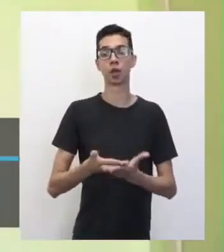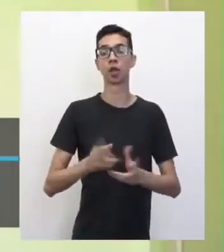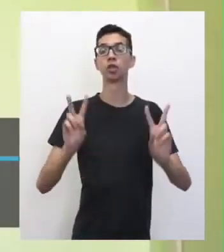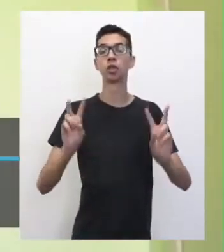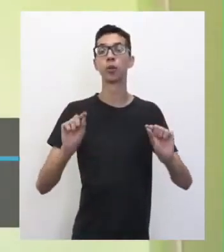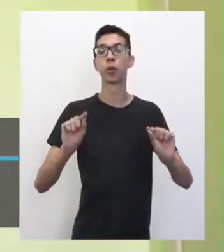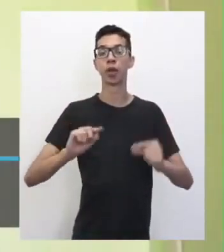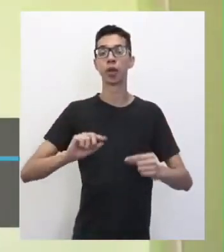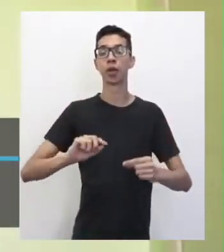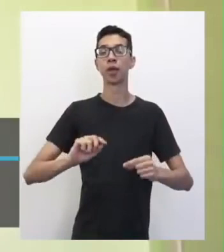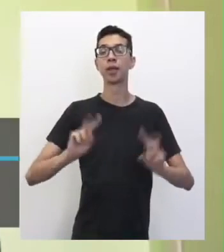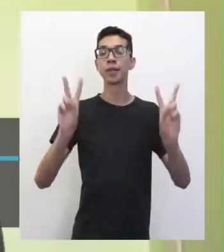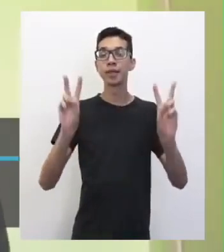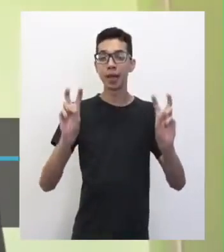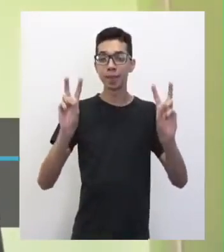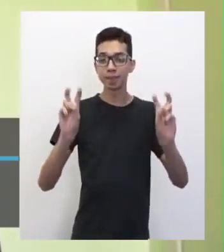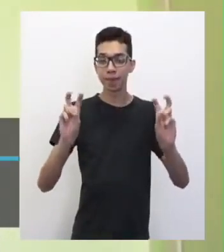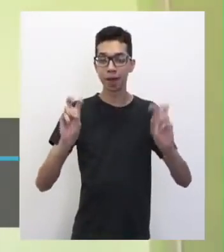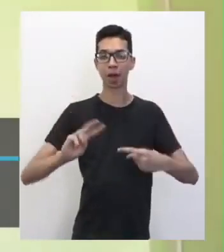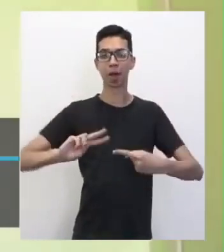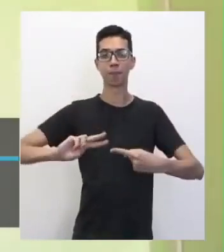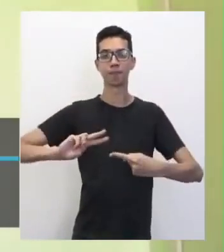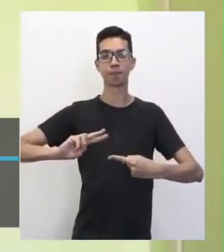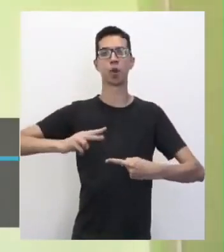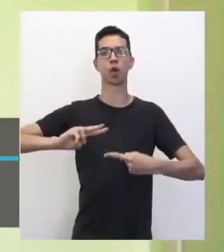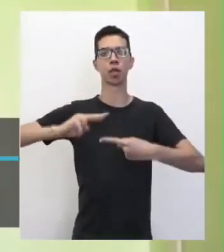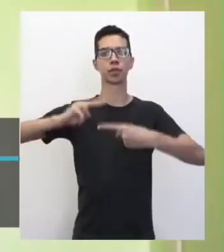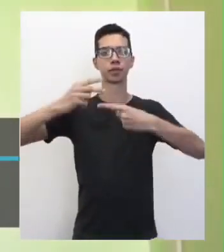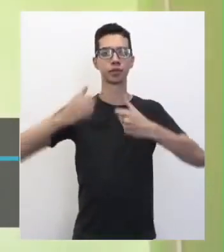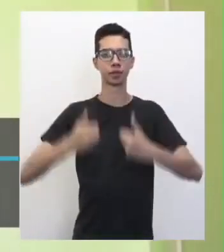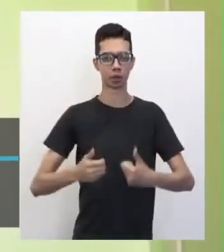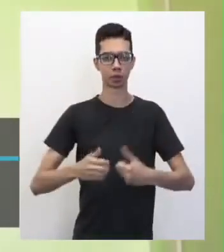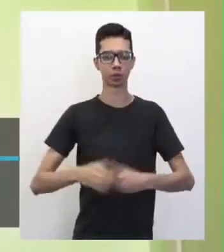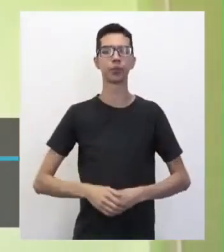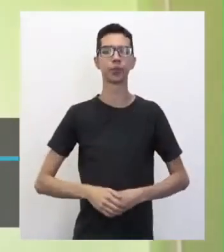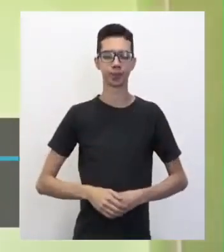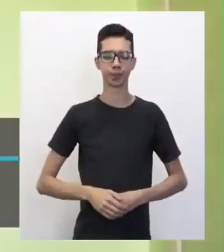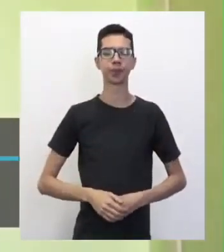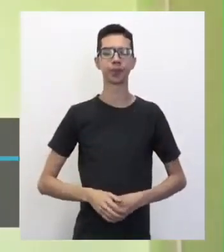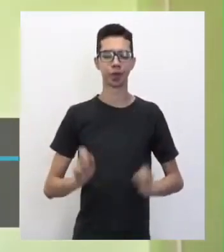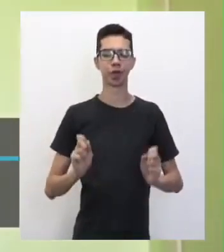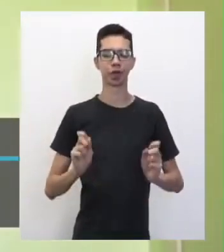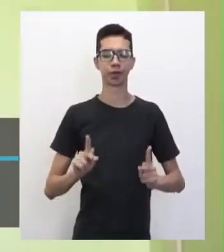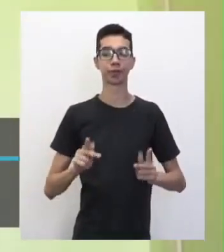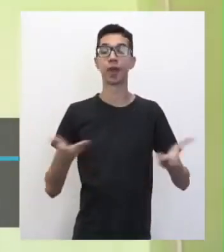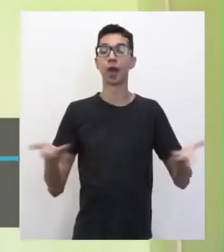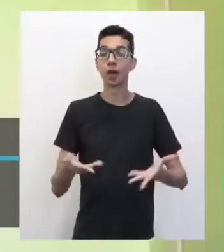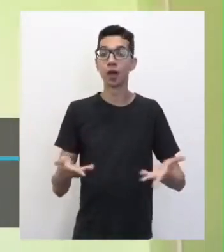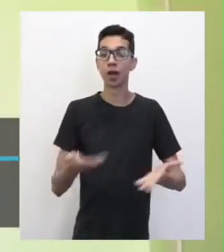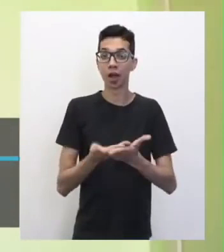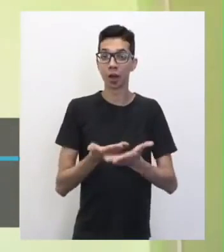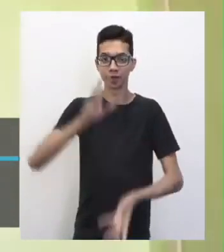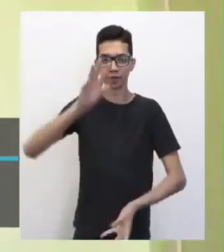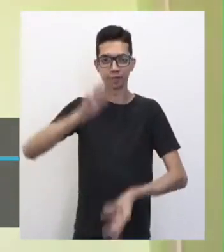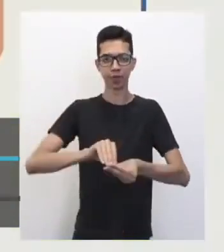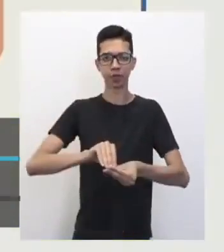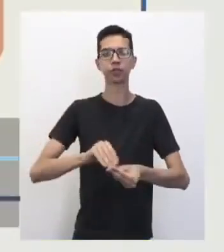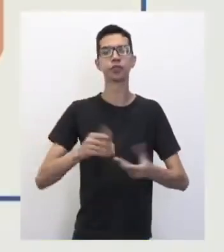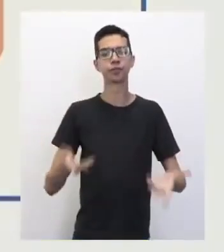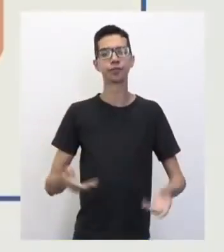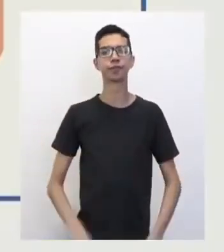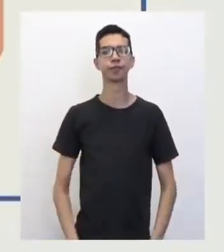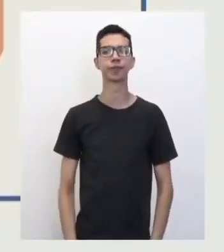em si, né, focando nesse avanço das informações e das ideias, tá? Então, para fechar nossa aula, vejam